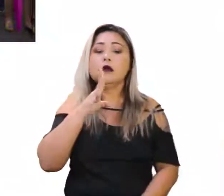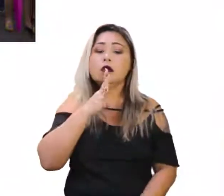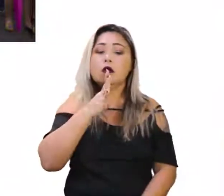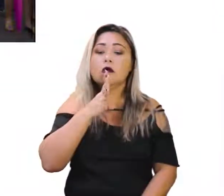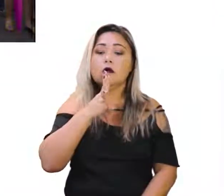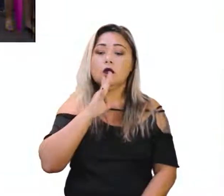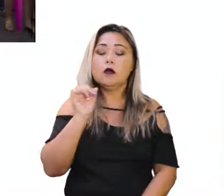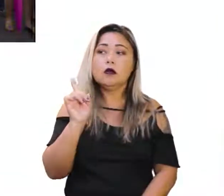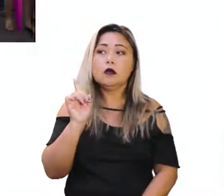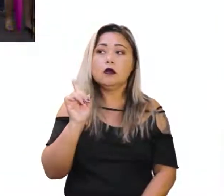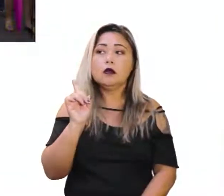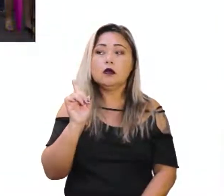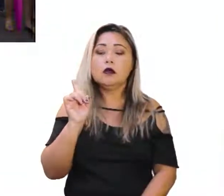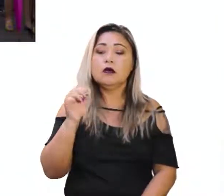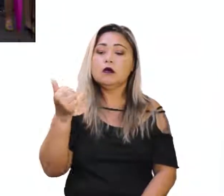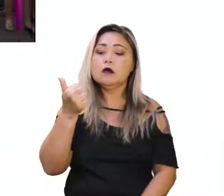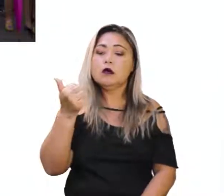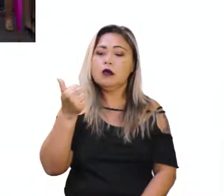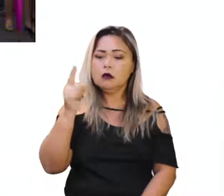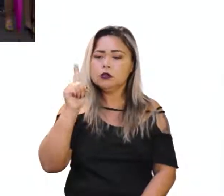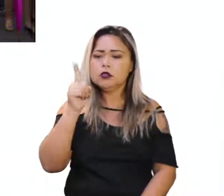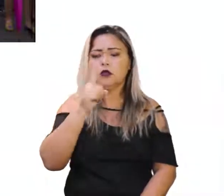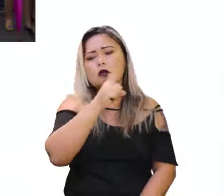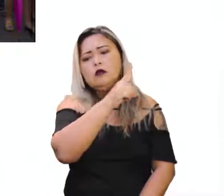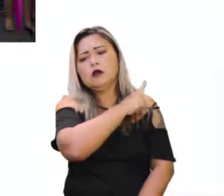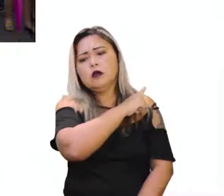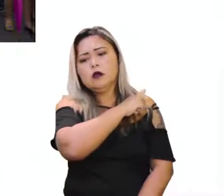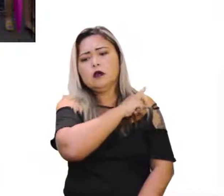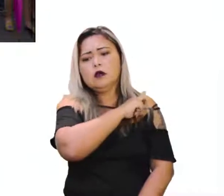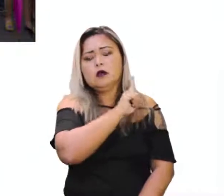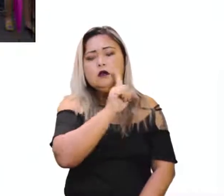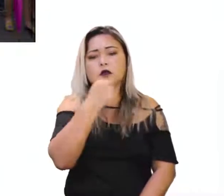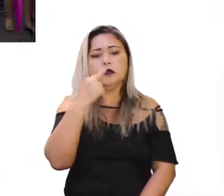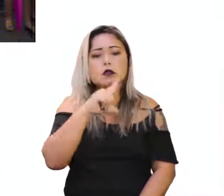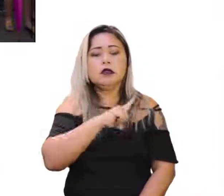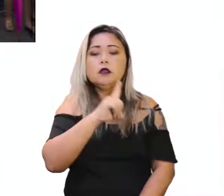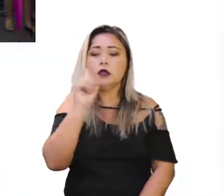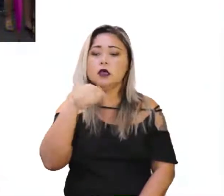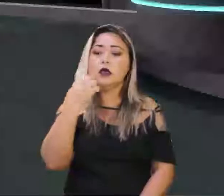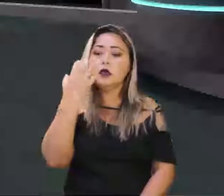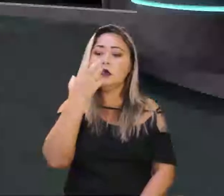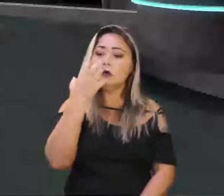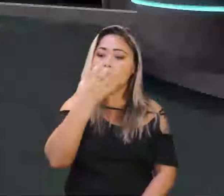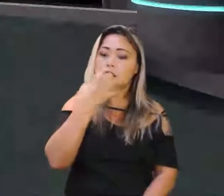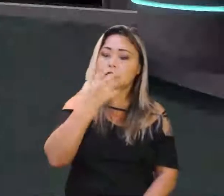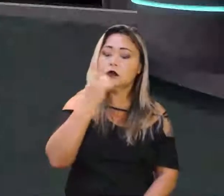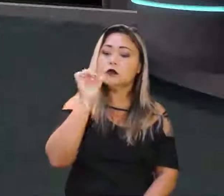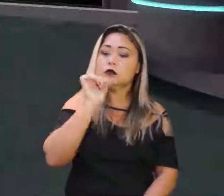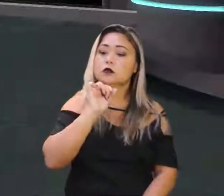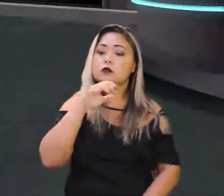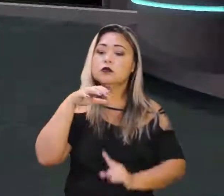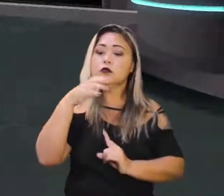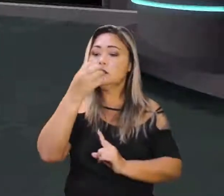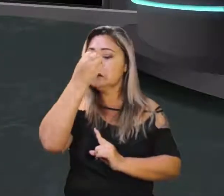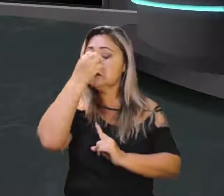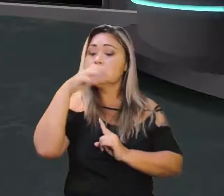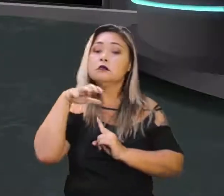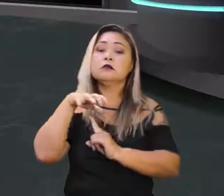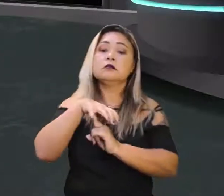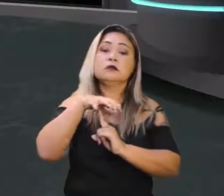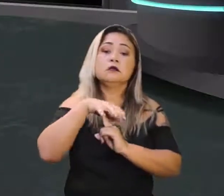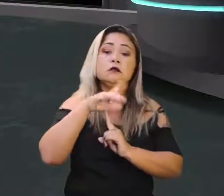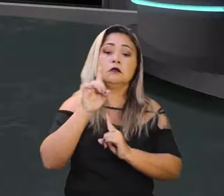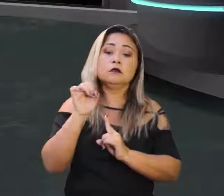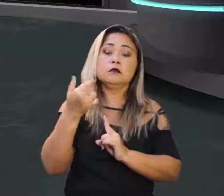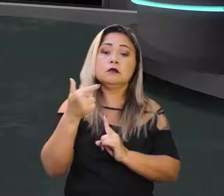conhecem também, acho que na aula do primeiro ano eu trago essas canções do circo. E aí são canções que não